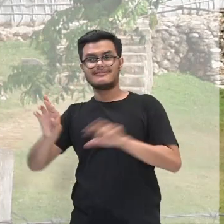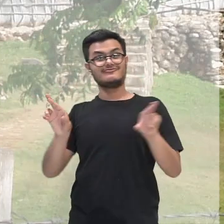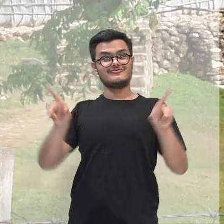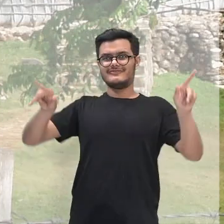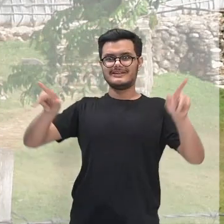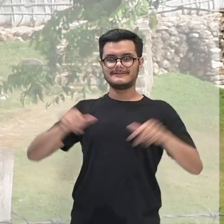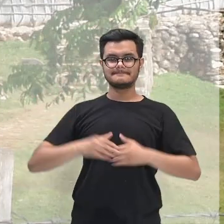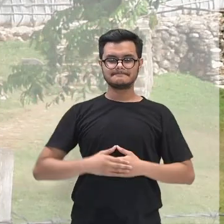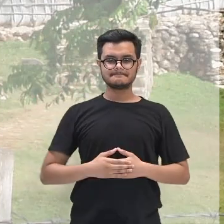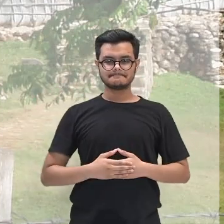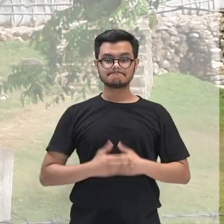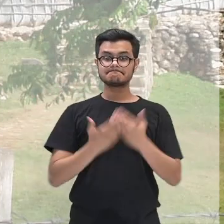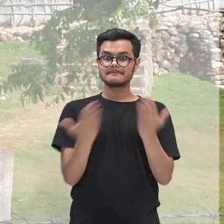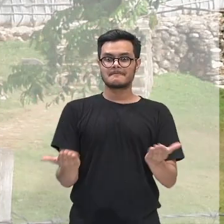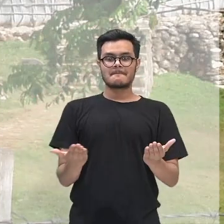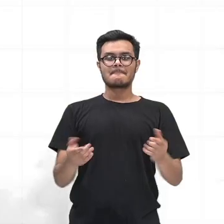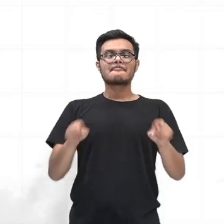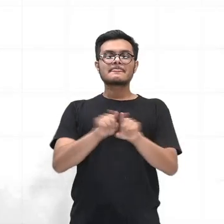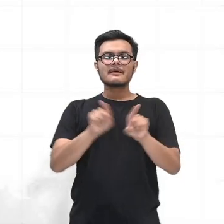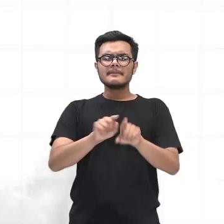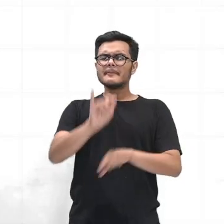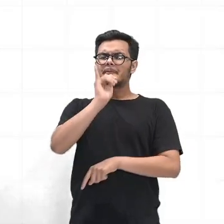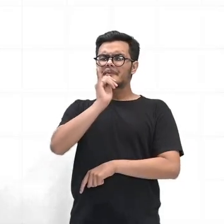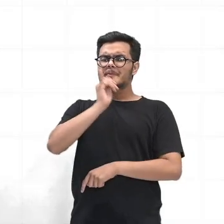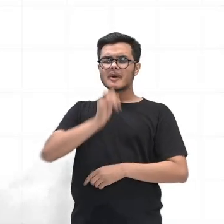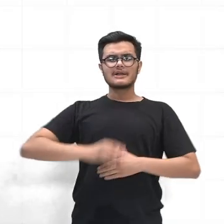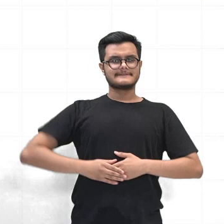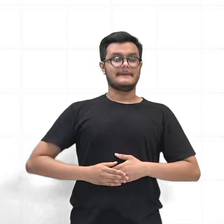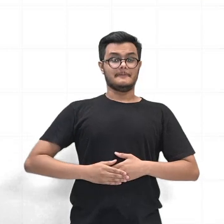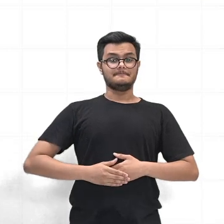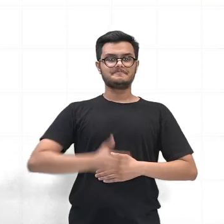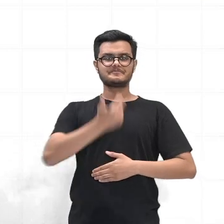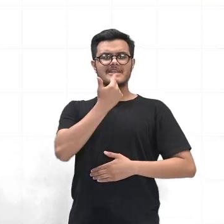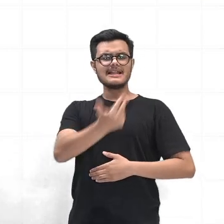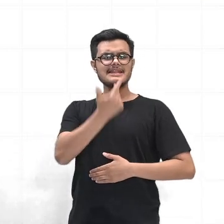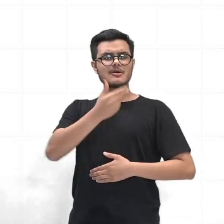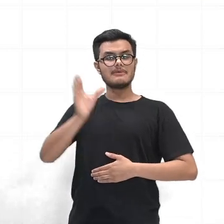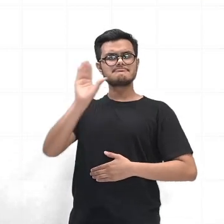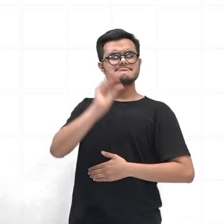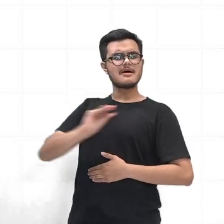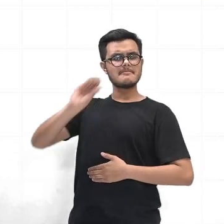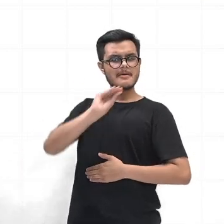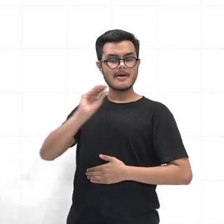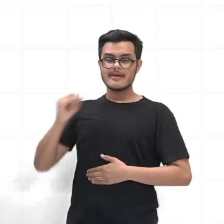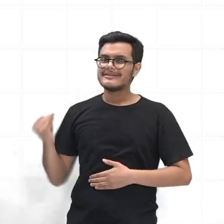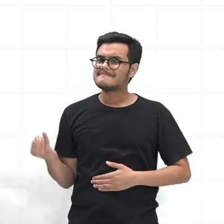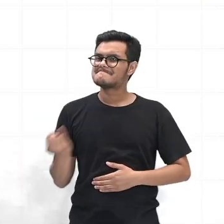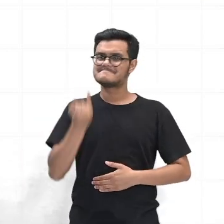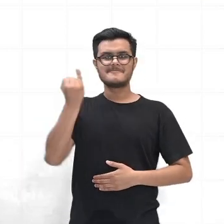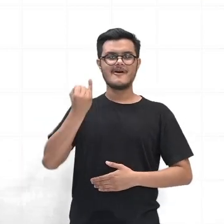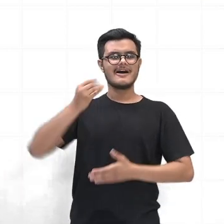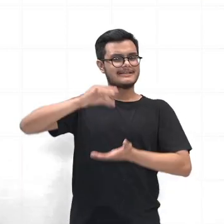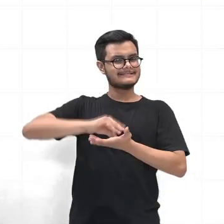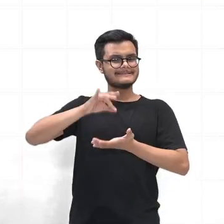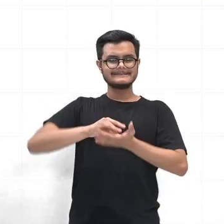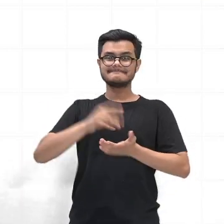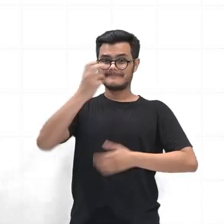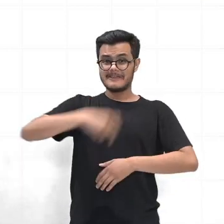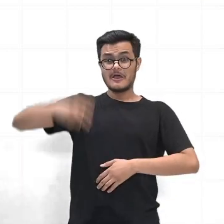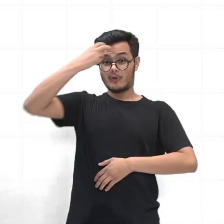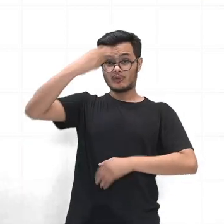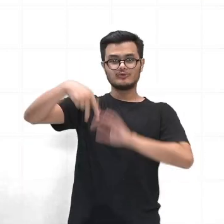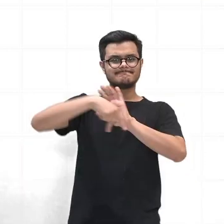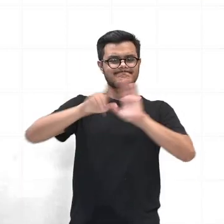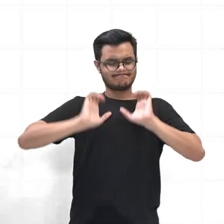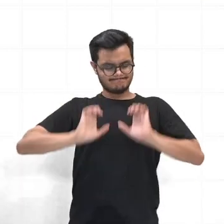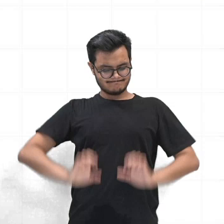Olha só, nós vamos ver que a língua ela também desempenhava um papel crucial na diversidade étnica